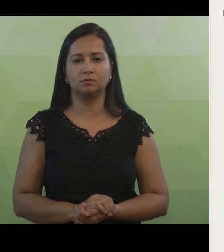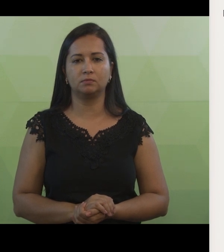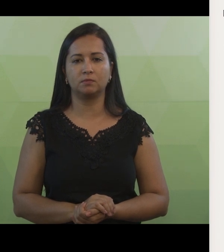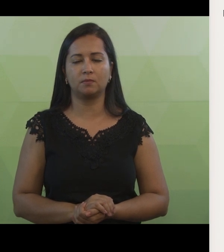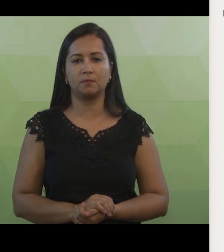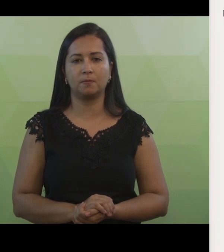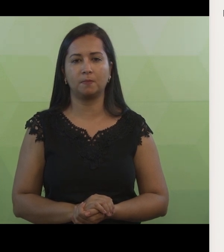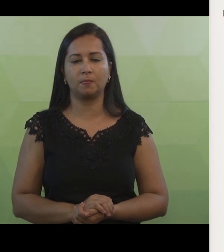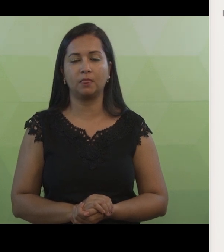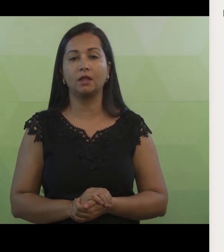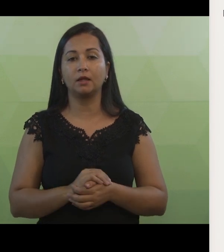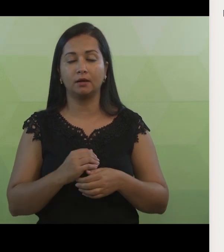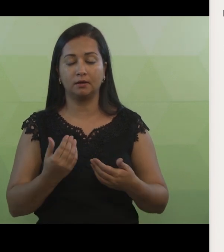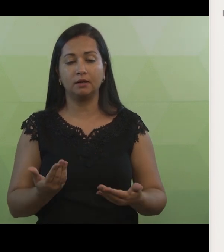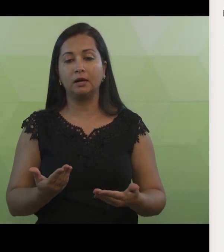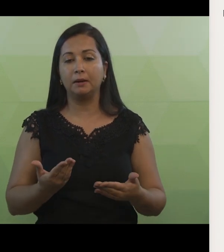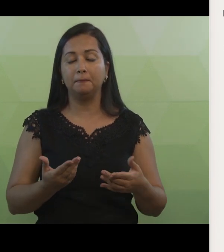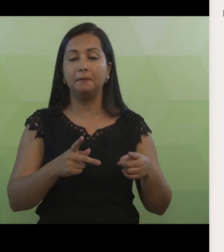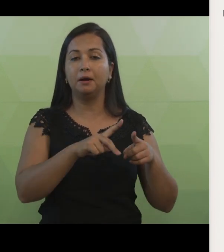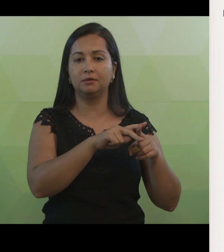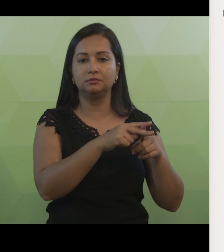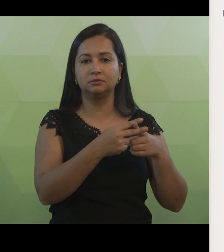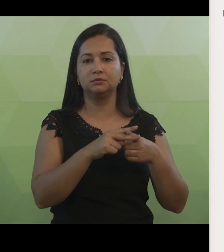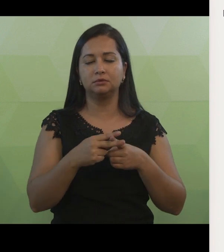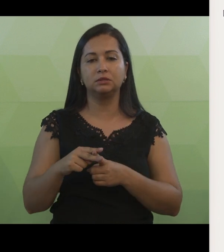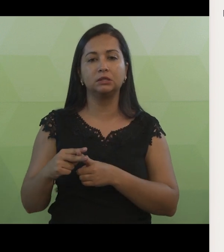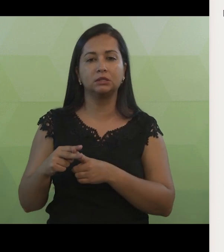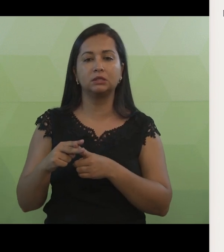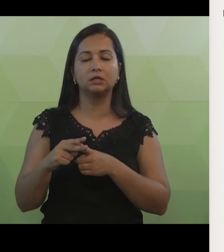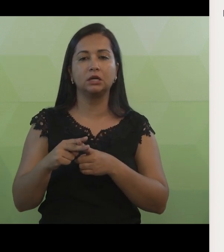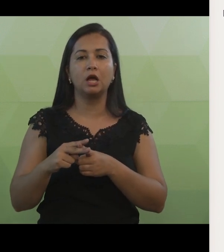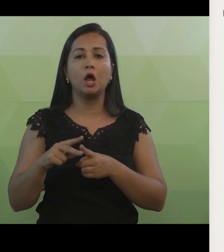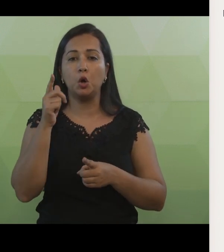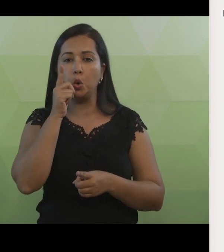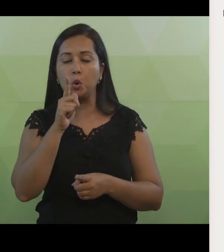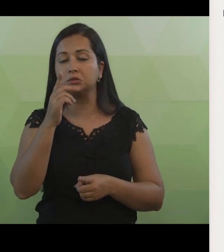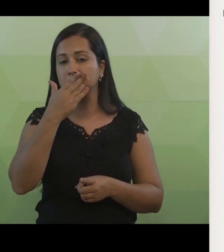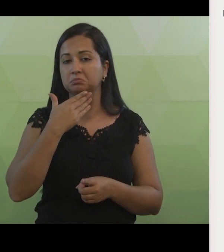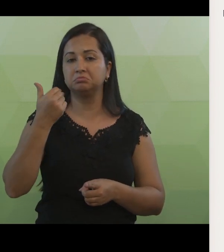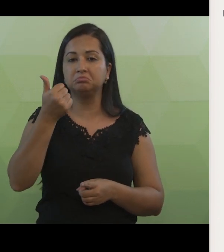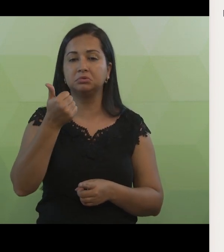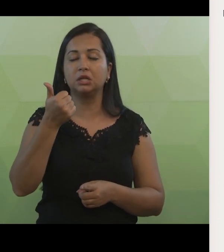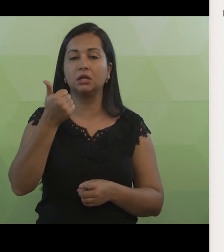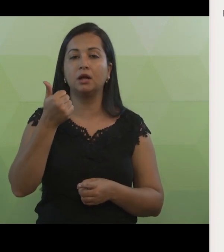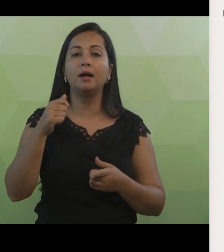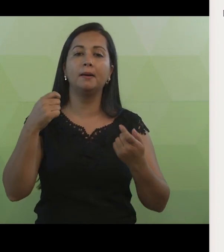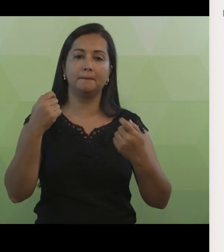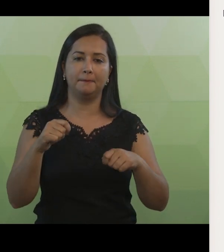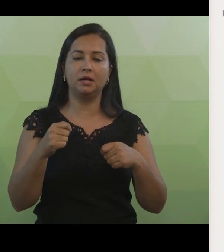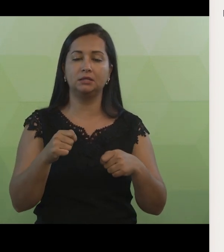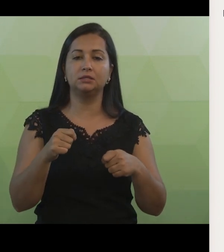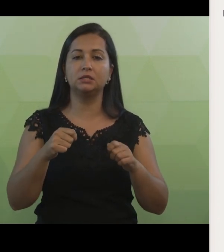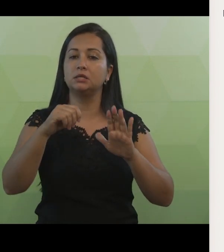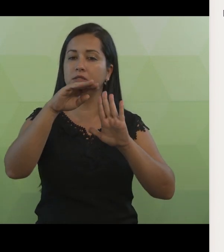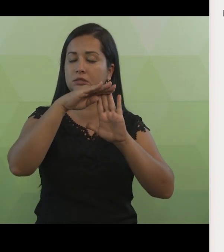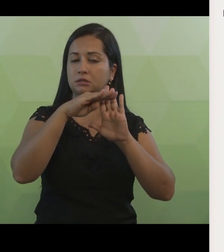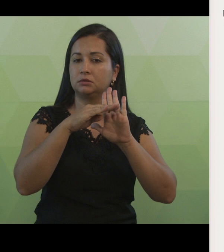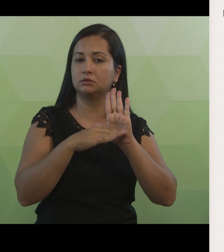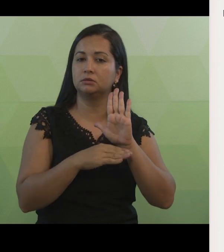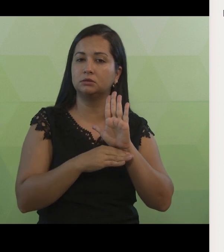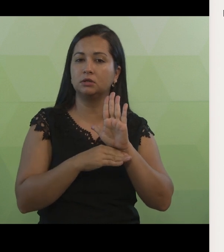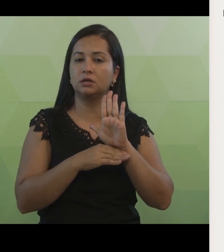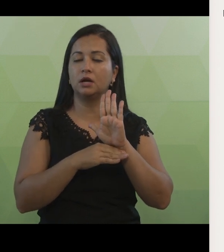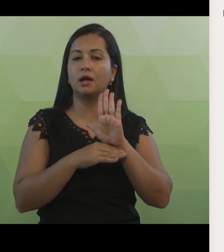Para garantir a segurança no ambiente de desenvolvimento, são necessárias algumas gerências de algumas tarefas que normalmente são negligenciadas por algumas